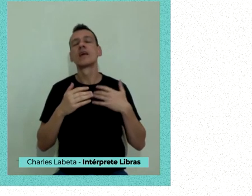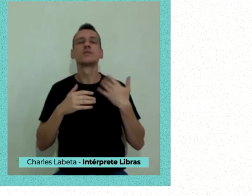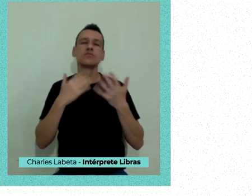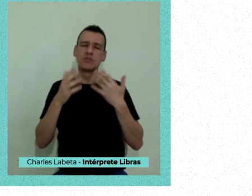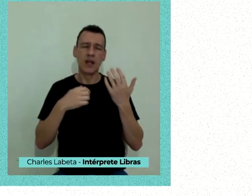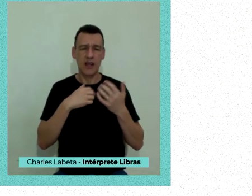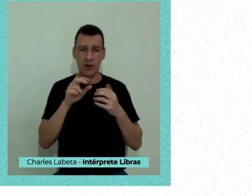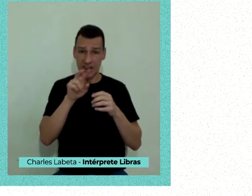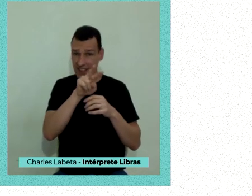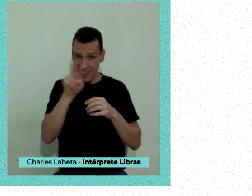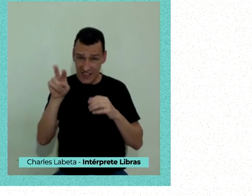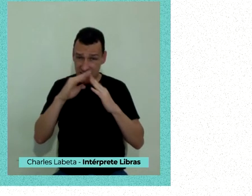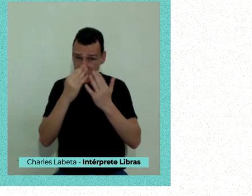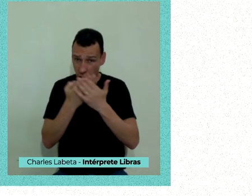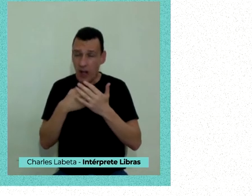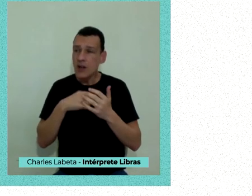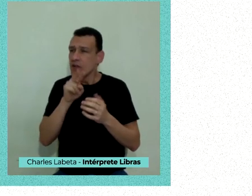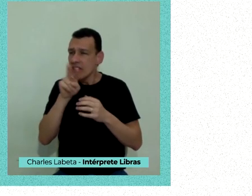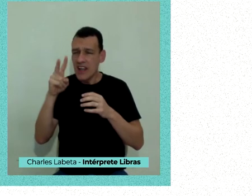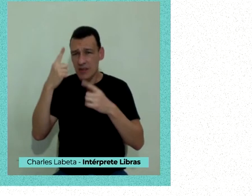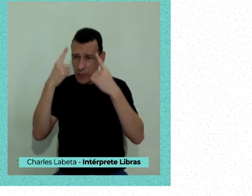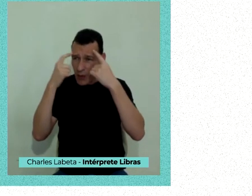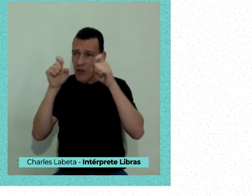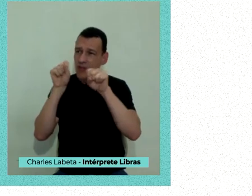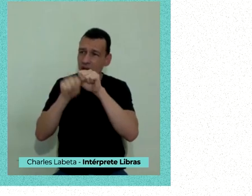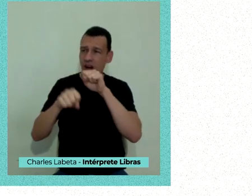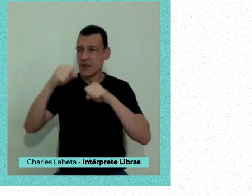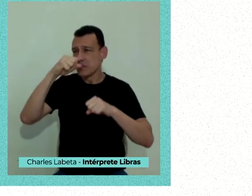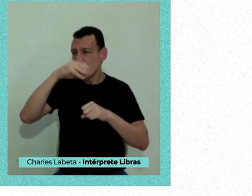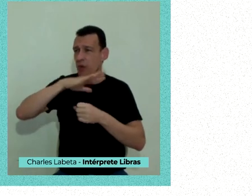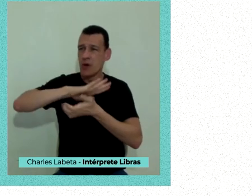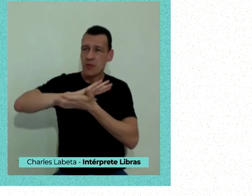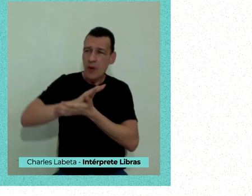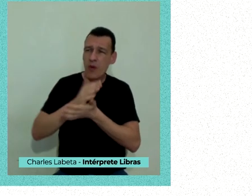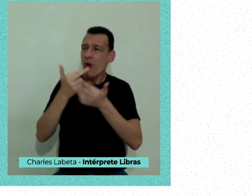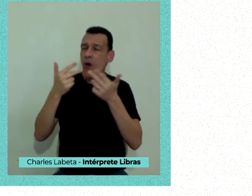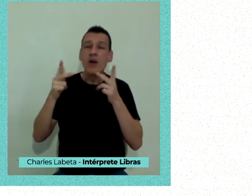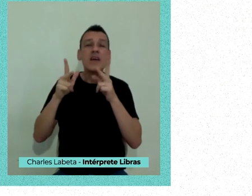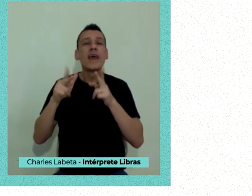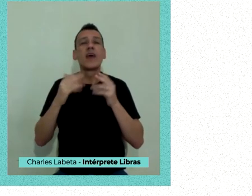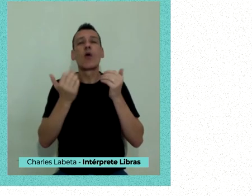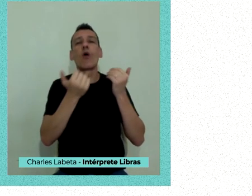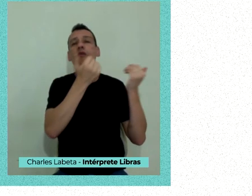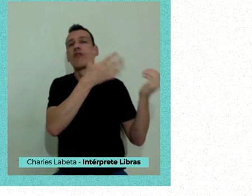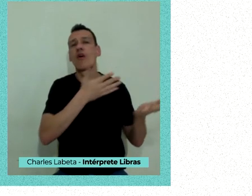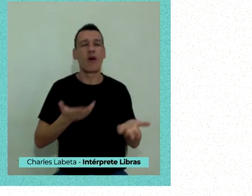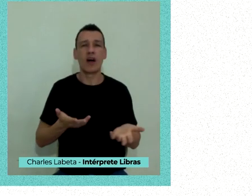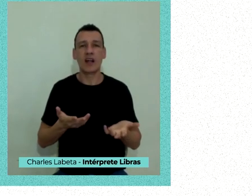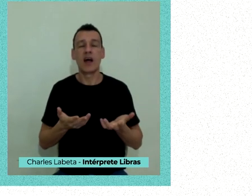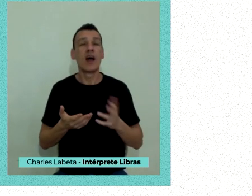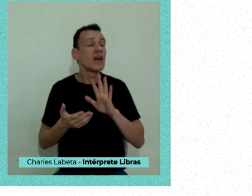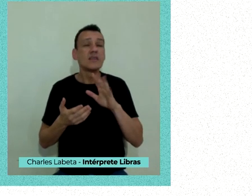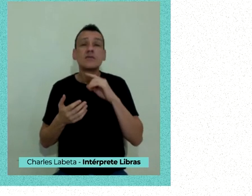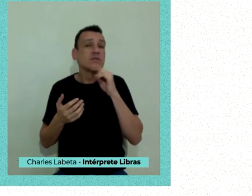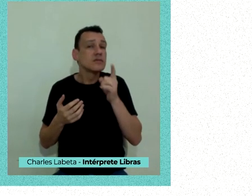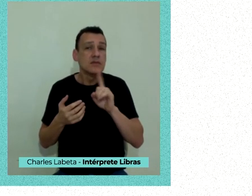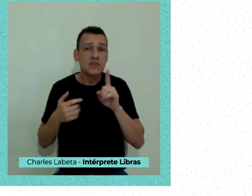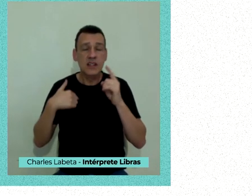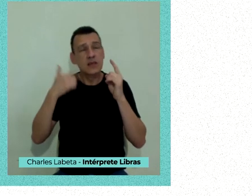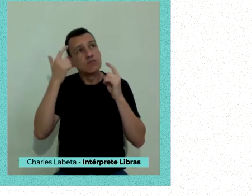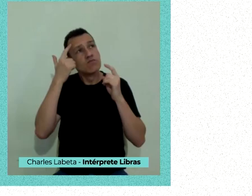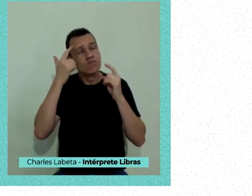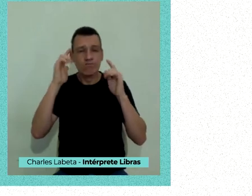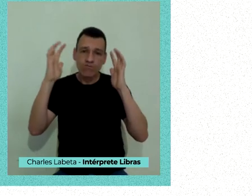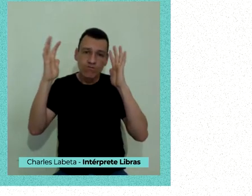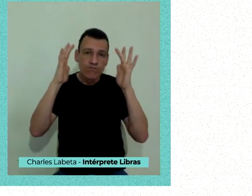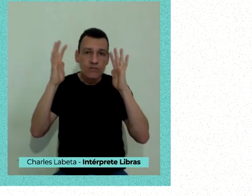elas vivenciaram fora. Elas não vão ter a possibilidade, na verdade, de se discutir e pensar